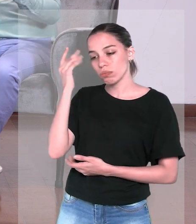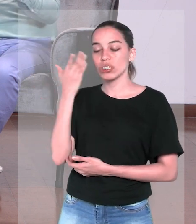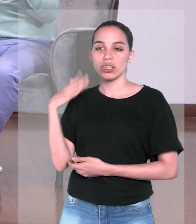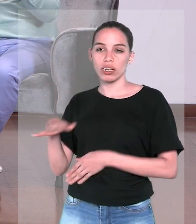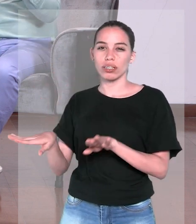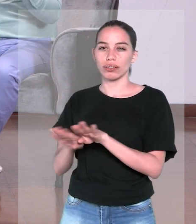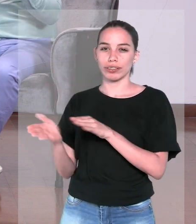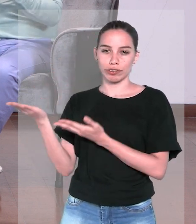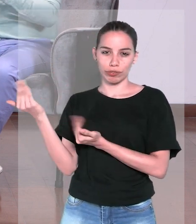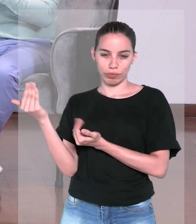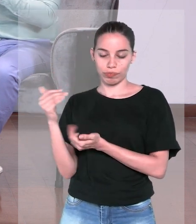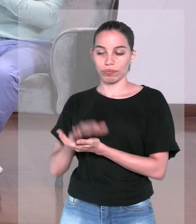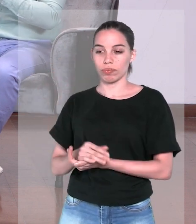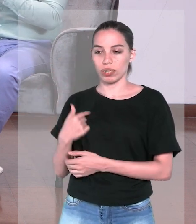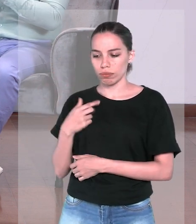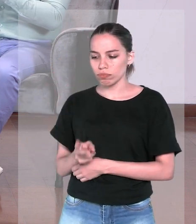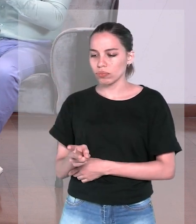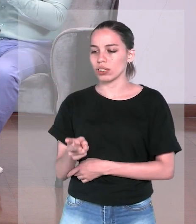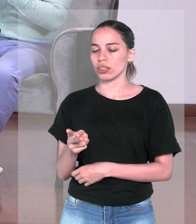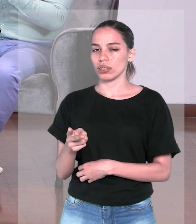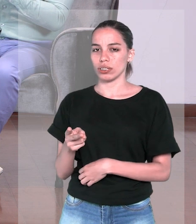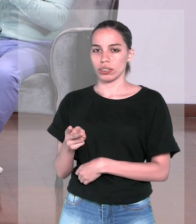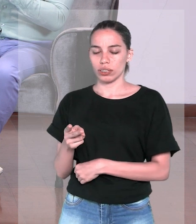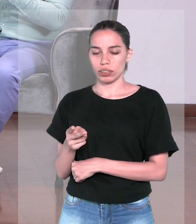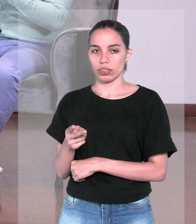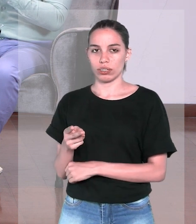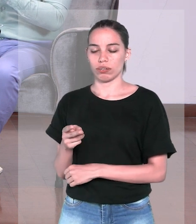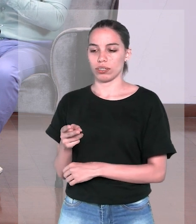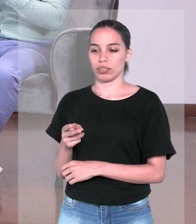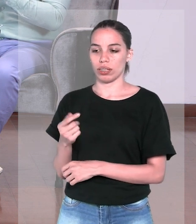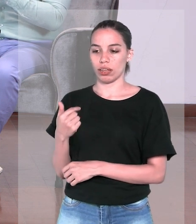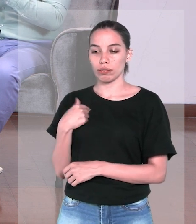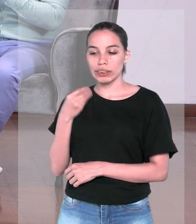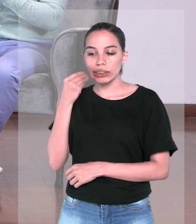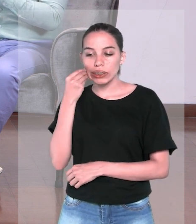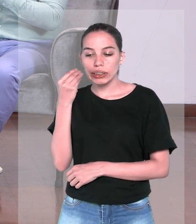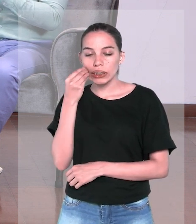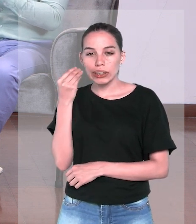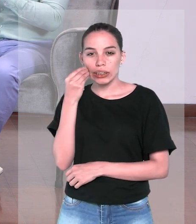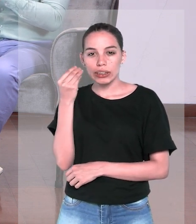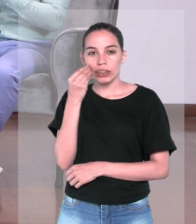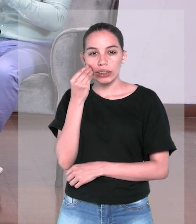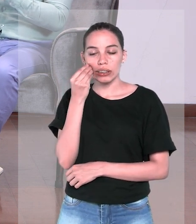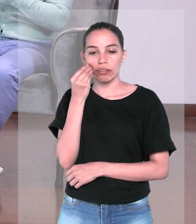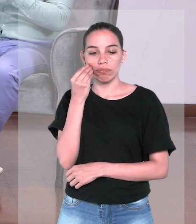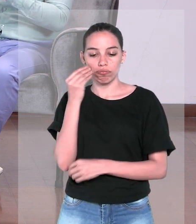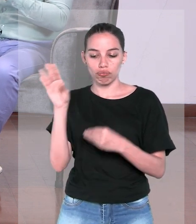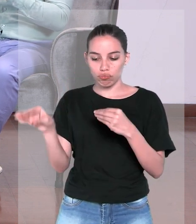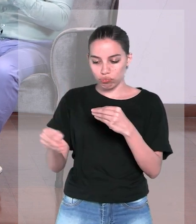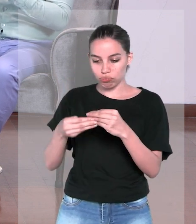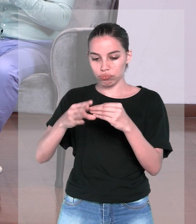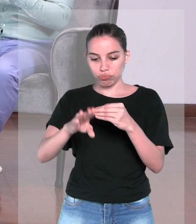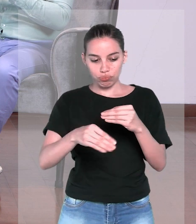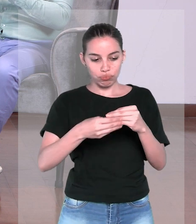trouxe elementos que sempre tiveram relacionados a direitos humanos. As personagens, elas sempre estão em